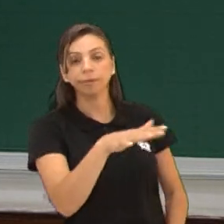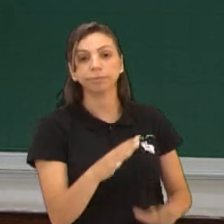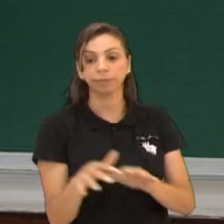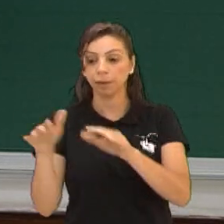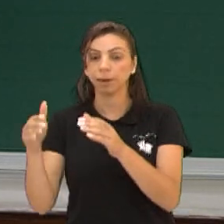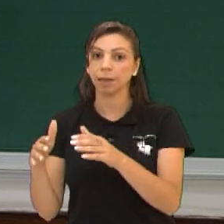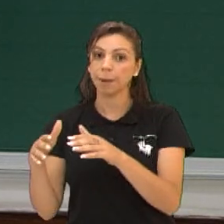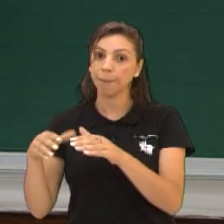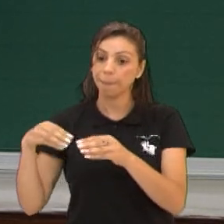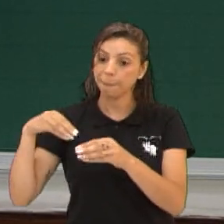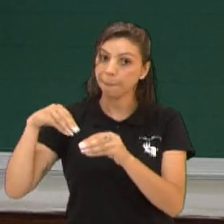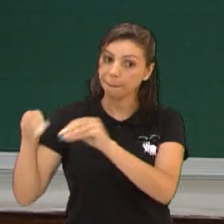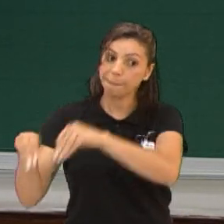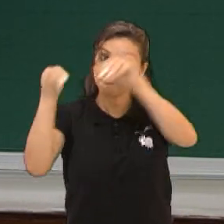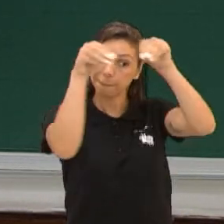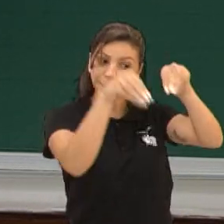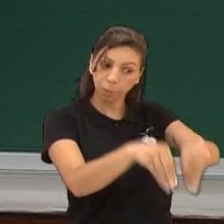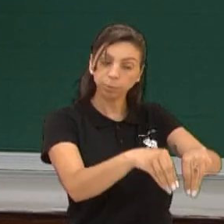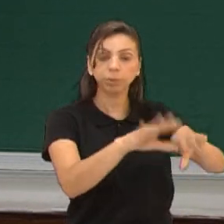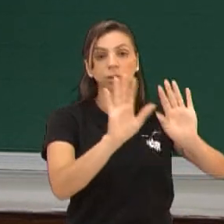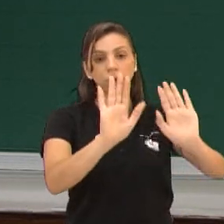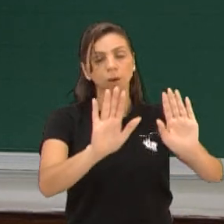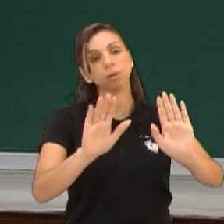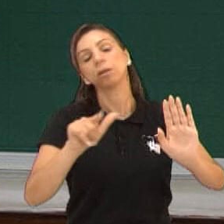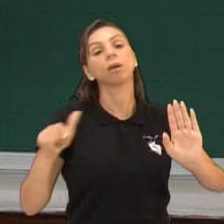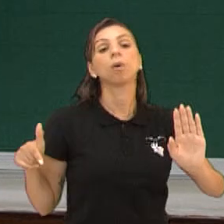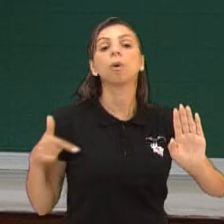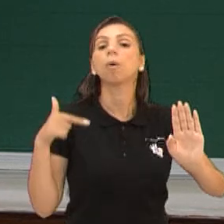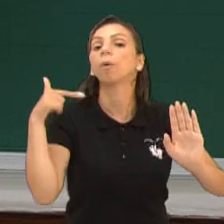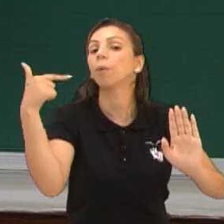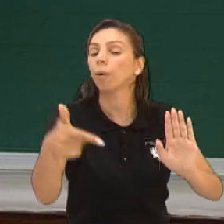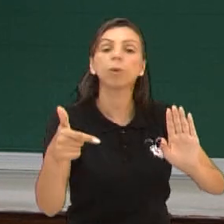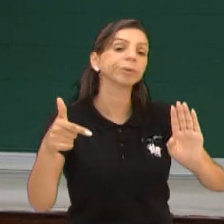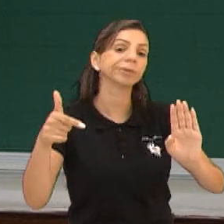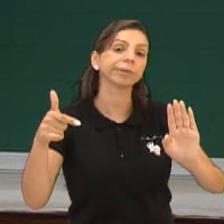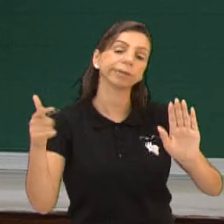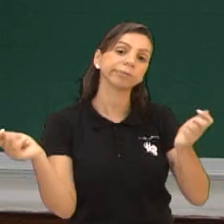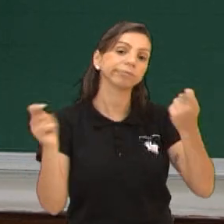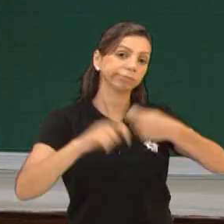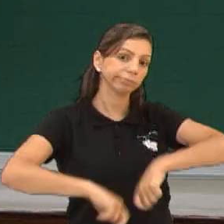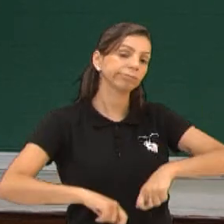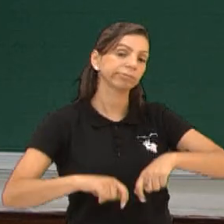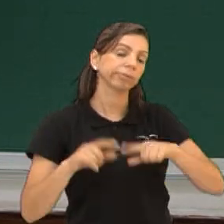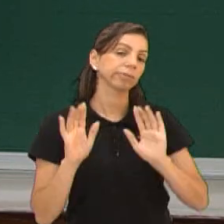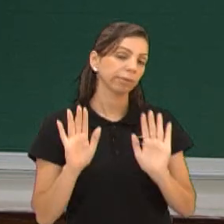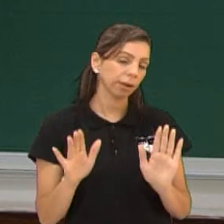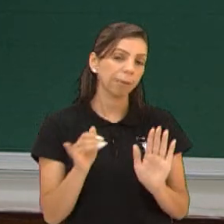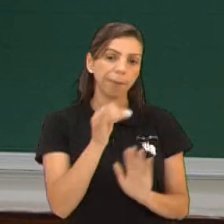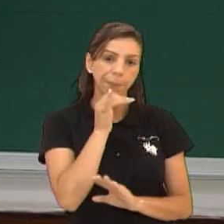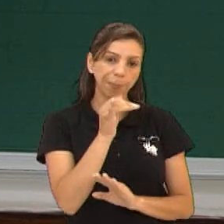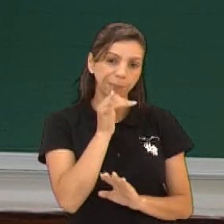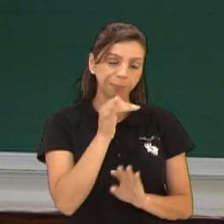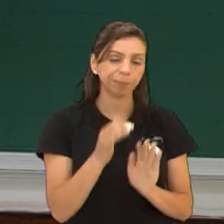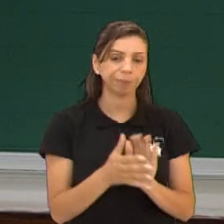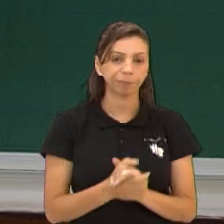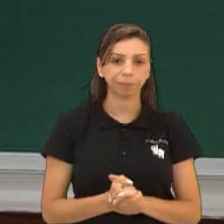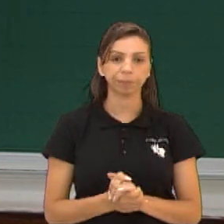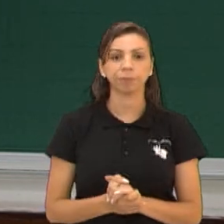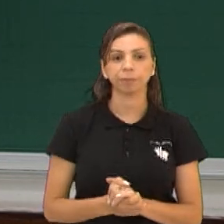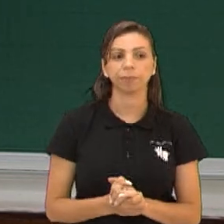deslocado um aí nós vamos ter uma outra possibilidade Aí sim é falácia então por exemplo